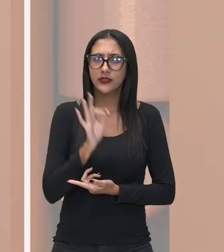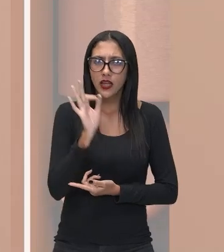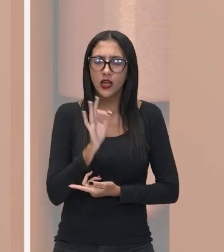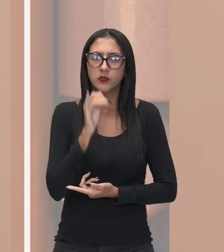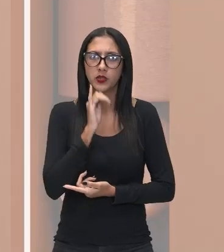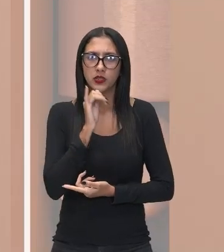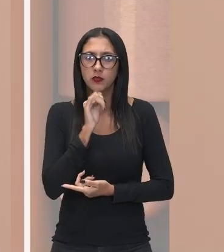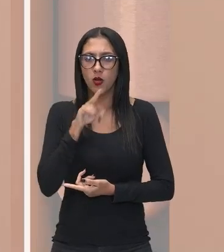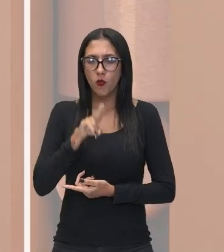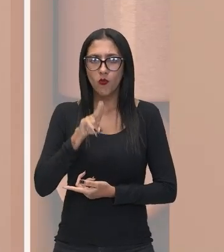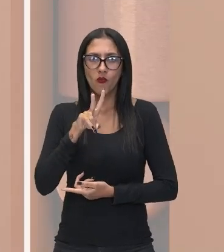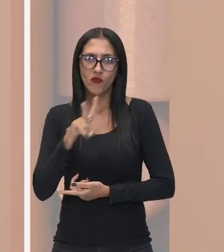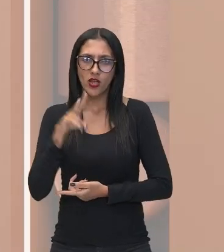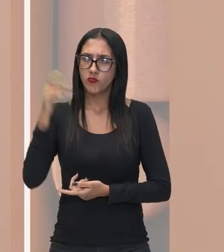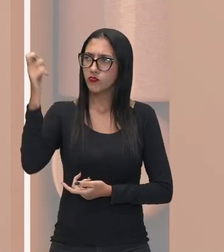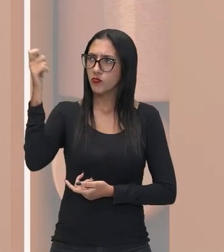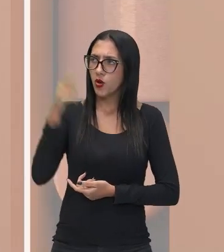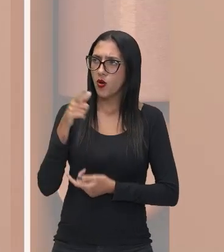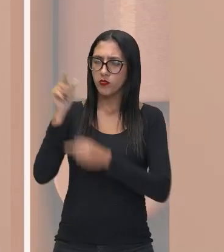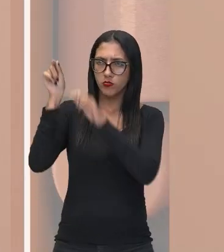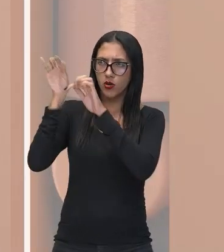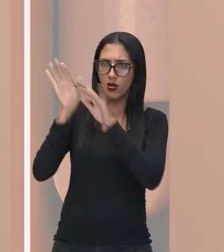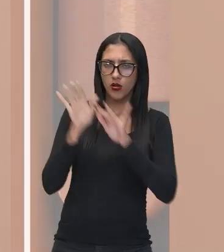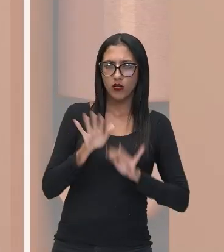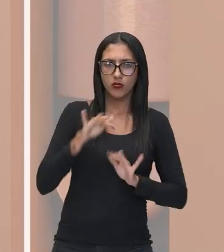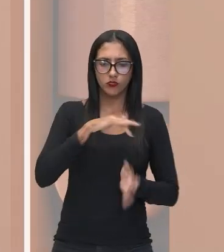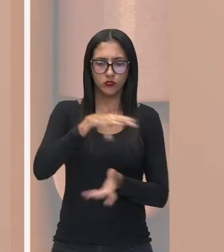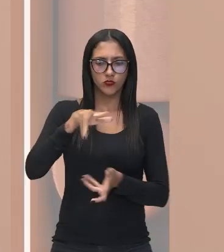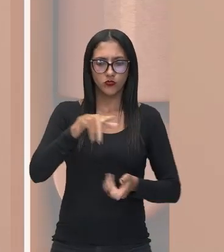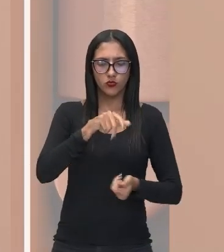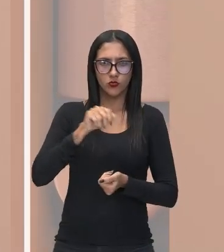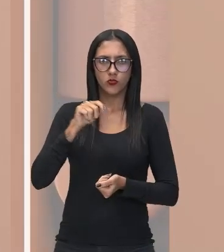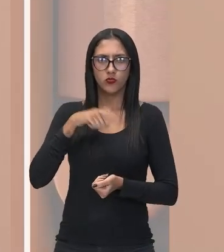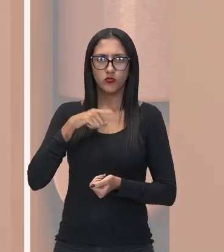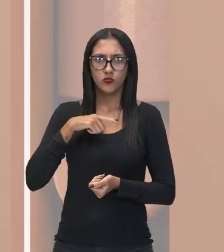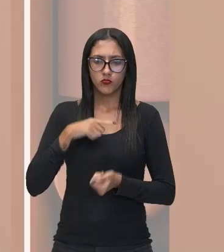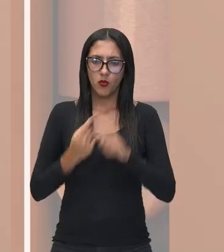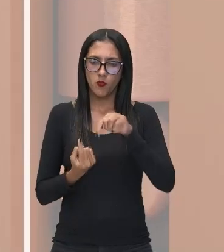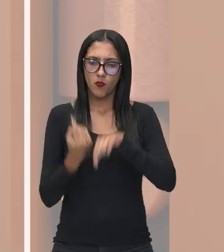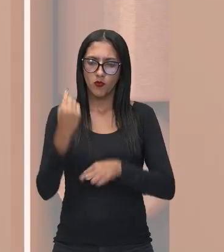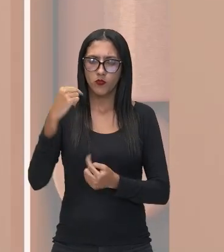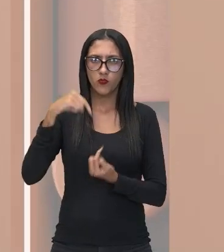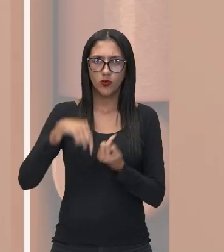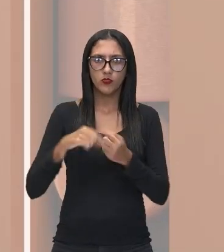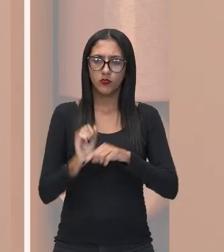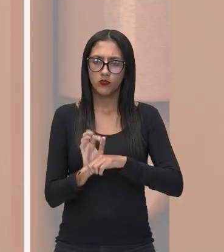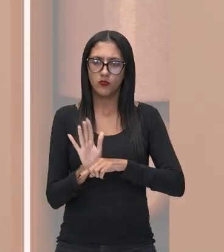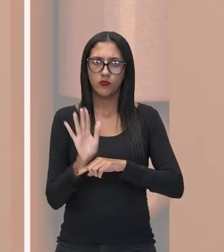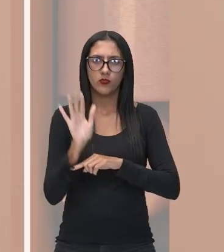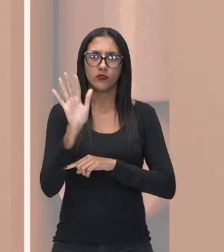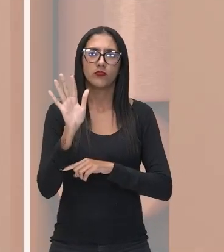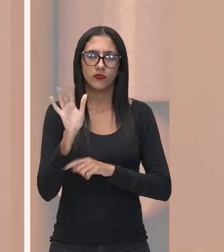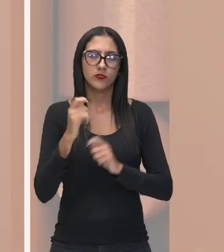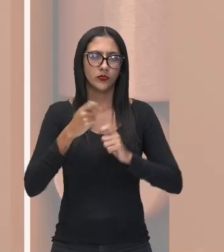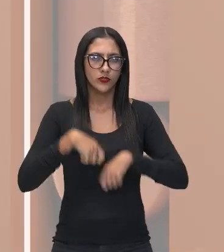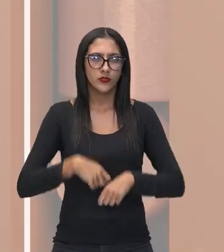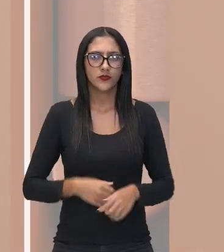que chega até a superfície terrestre, ela seja devolvida, né, para a atmosfera.